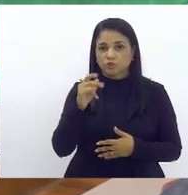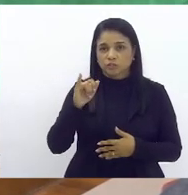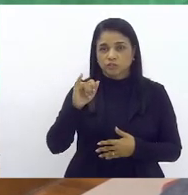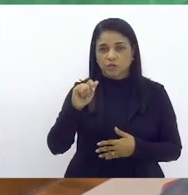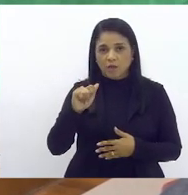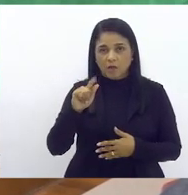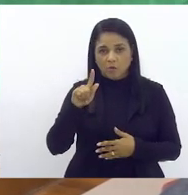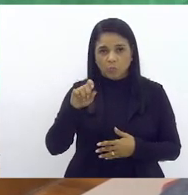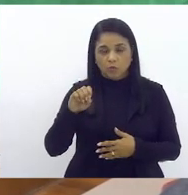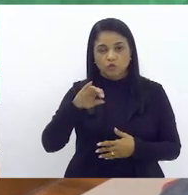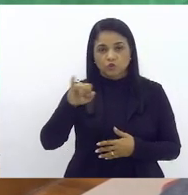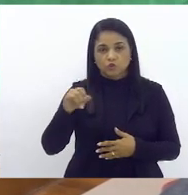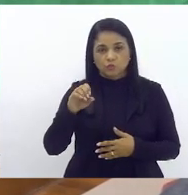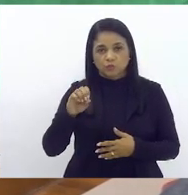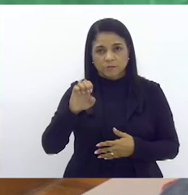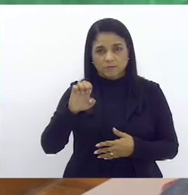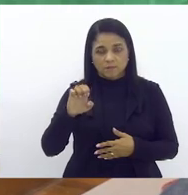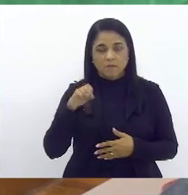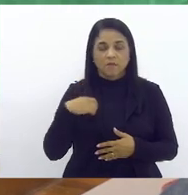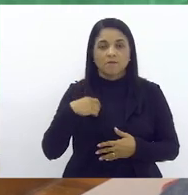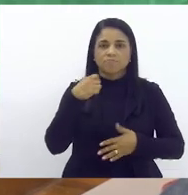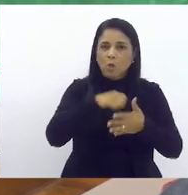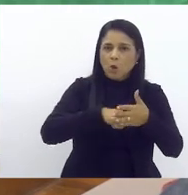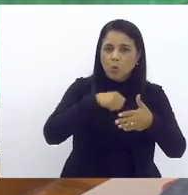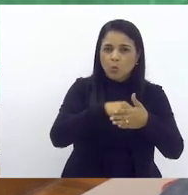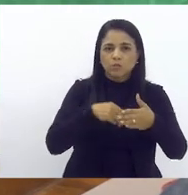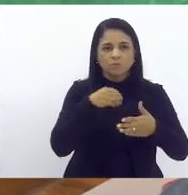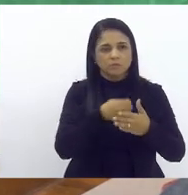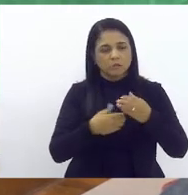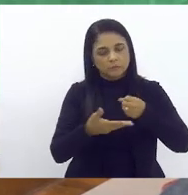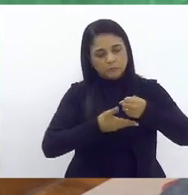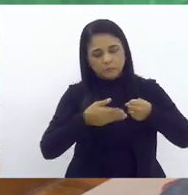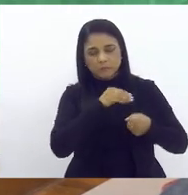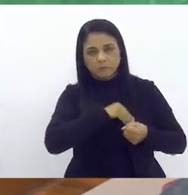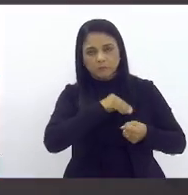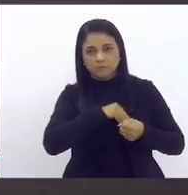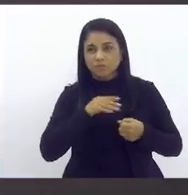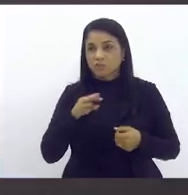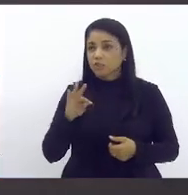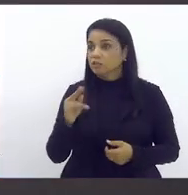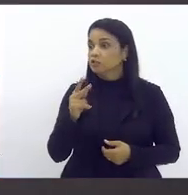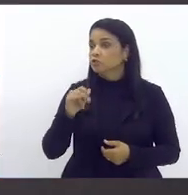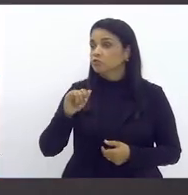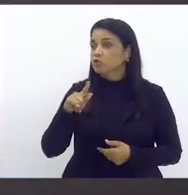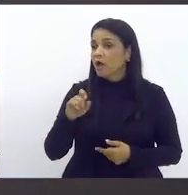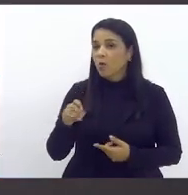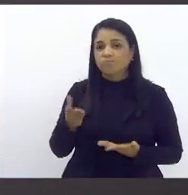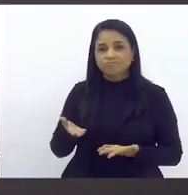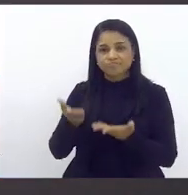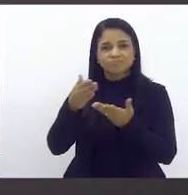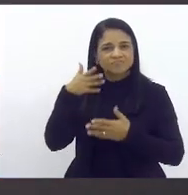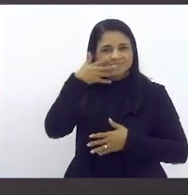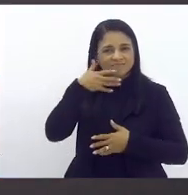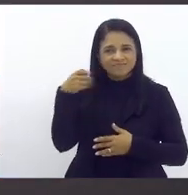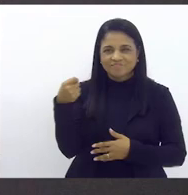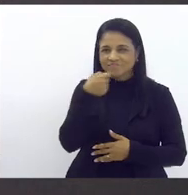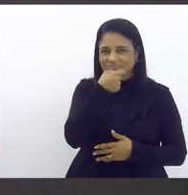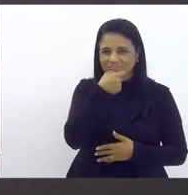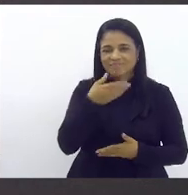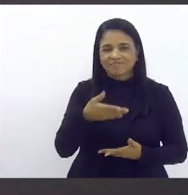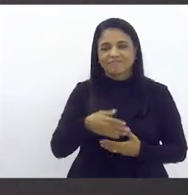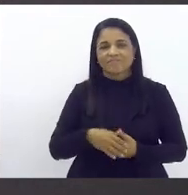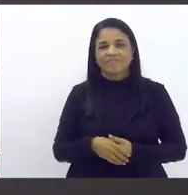na luta do Piso do Magistério. Está aí o Tiago? Tiago, está aí? Tiago, com você. Microfone aqui, meu irmão.